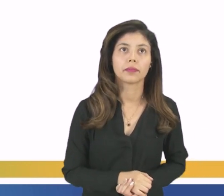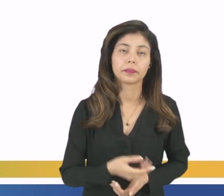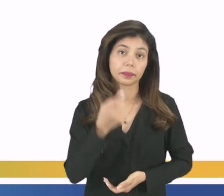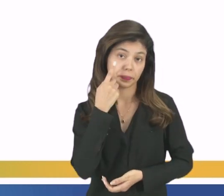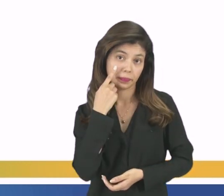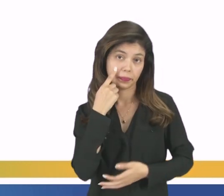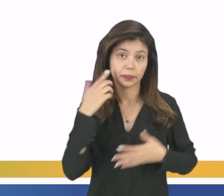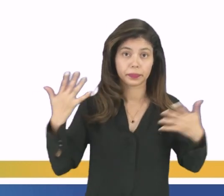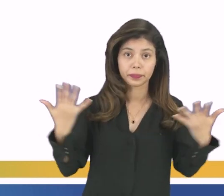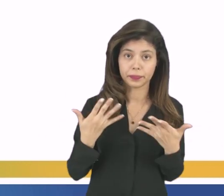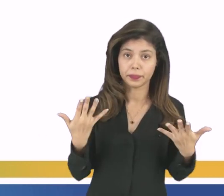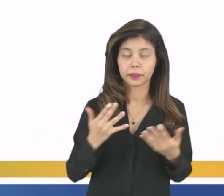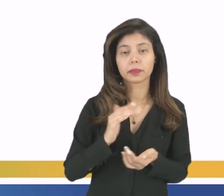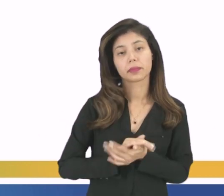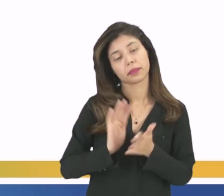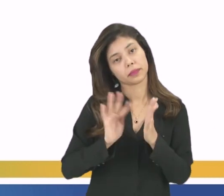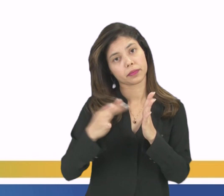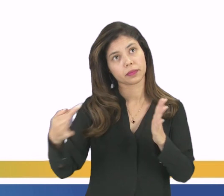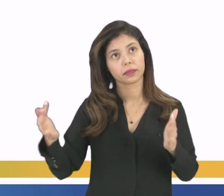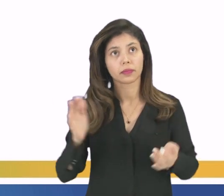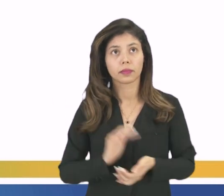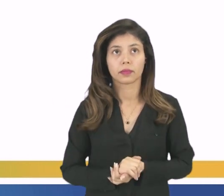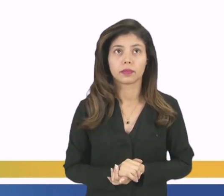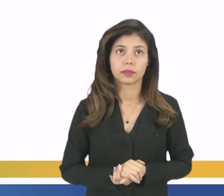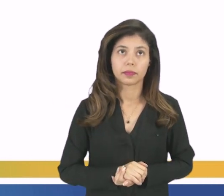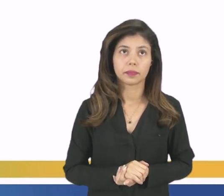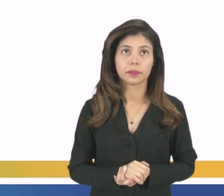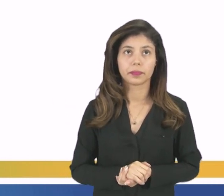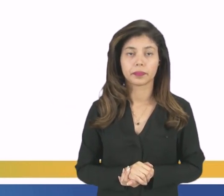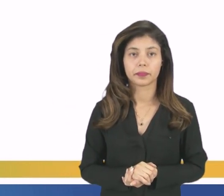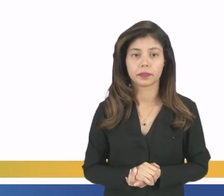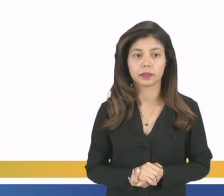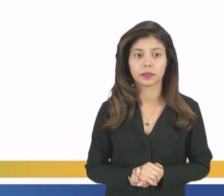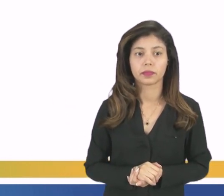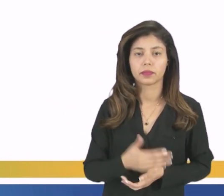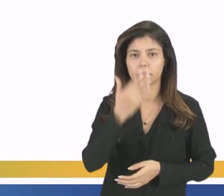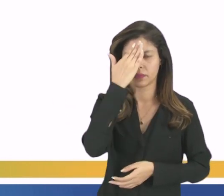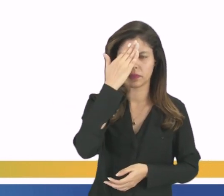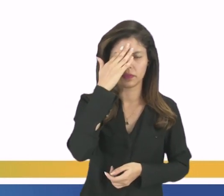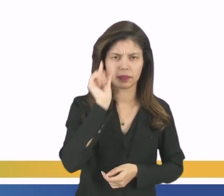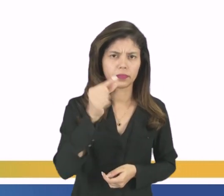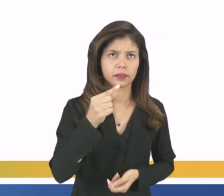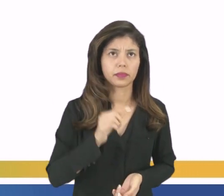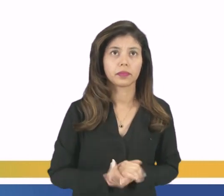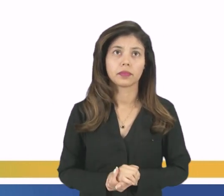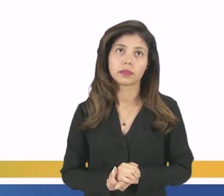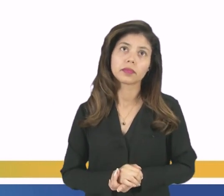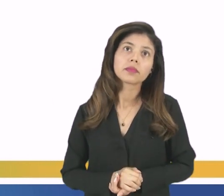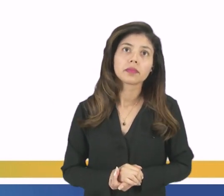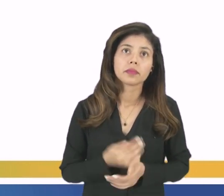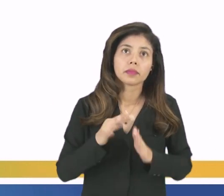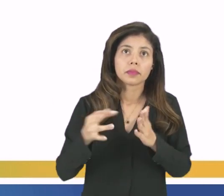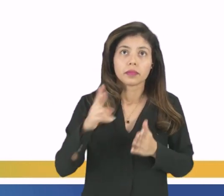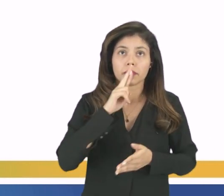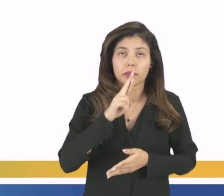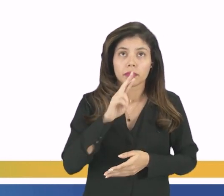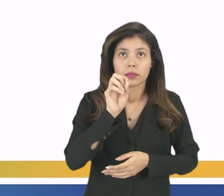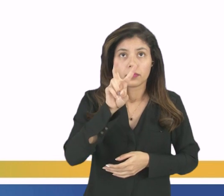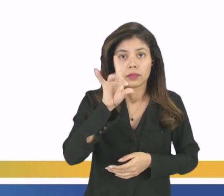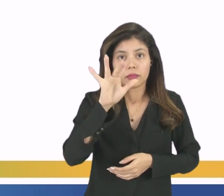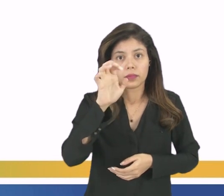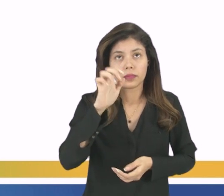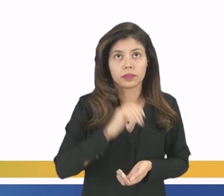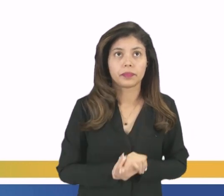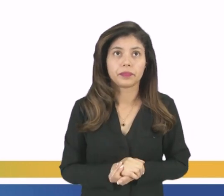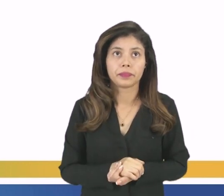Vamos ver aqui em relação à questão das fórmulas, tá? Vamos entender uma coisa. Vamos ver, veja abaixo as fórmulas para calcular a área e o volume de